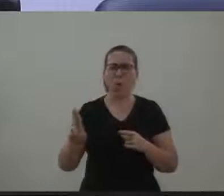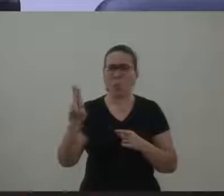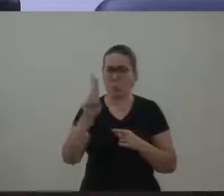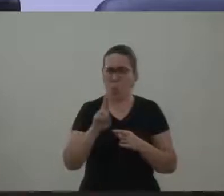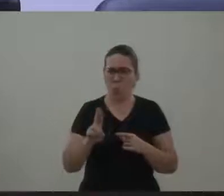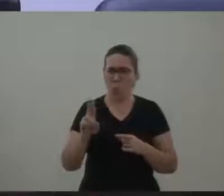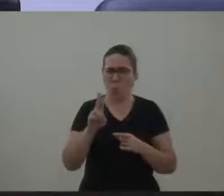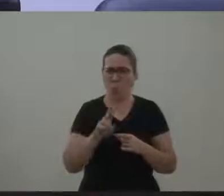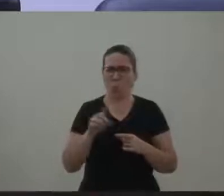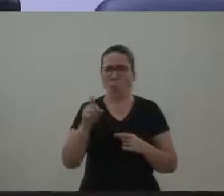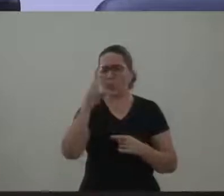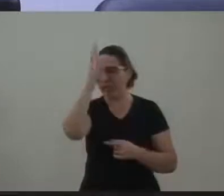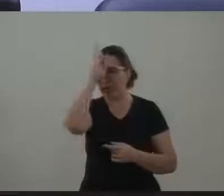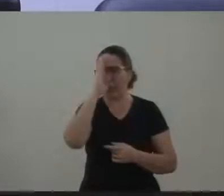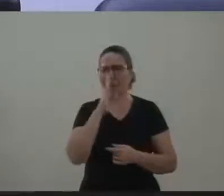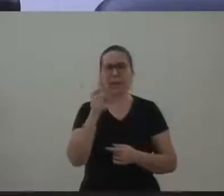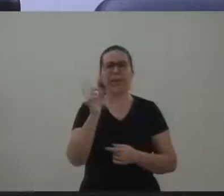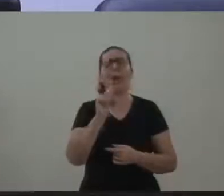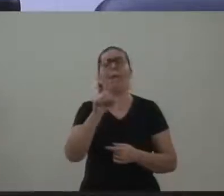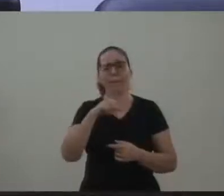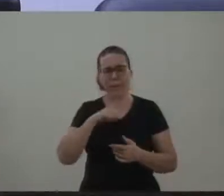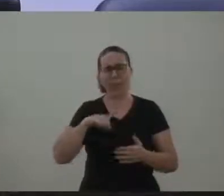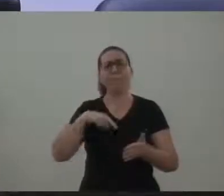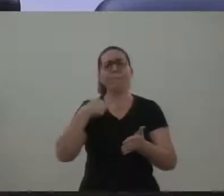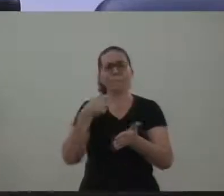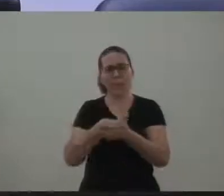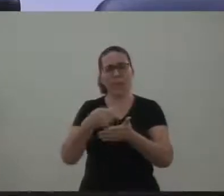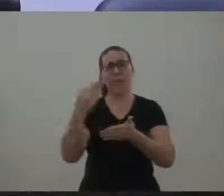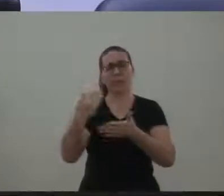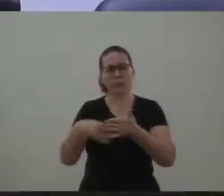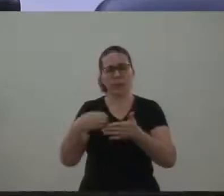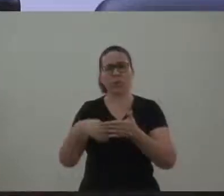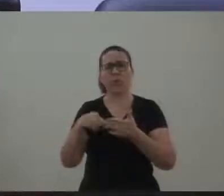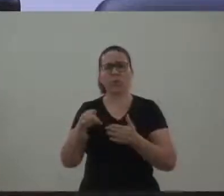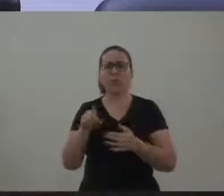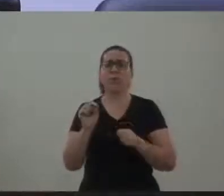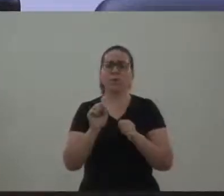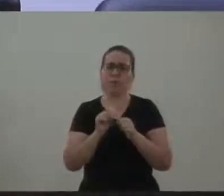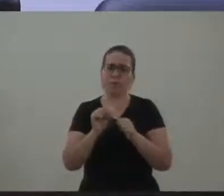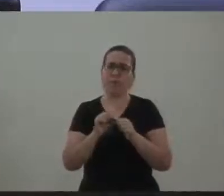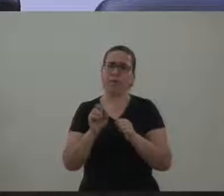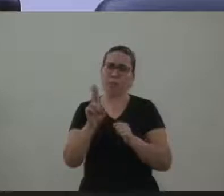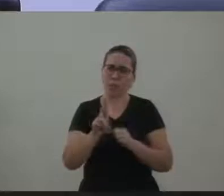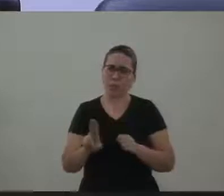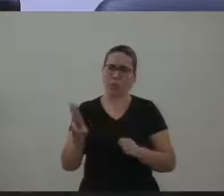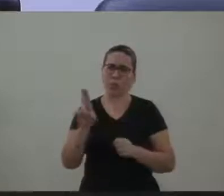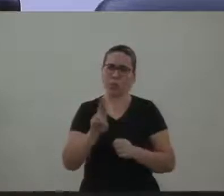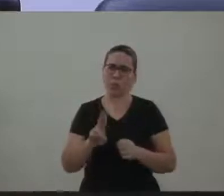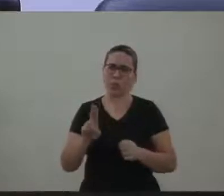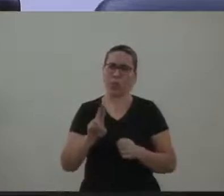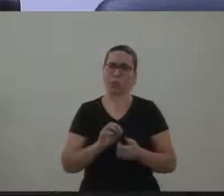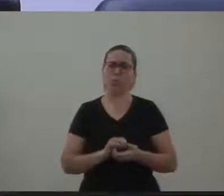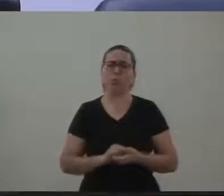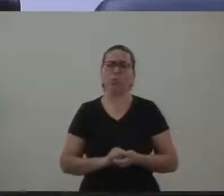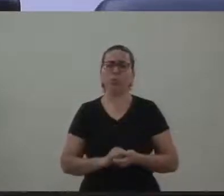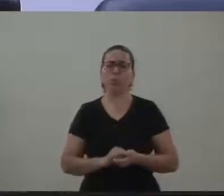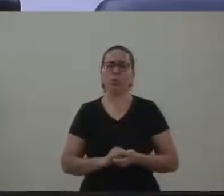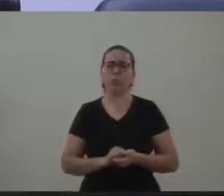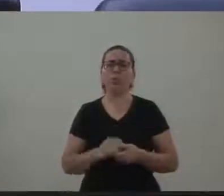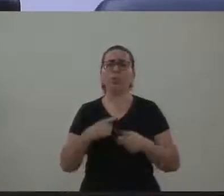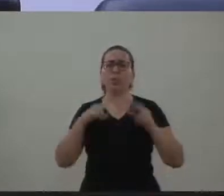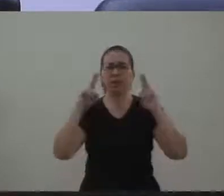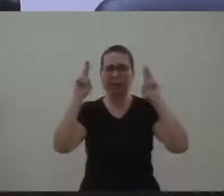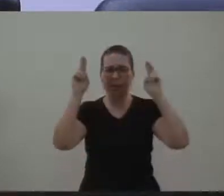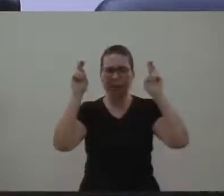transporte coletivo de graça. Eles pagam para que possam fazer o uso. E na questão